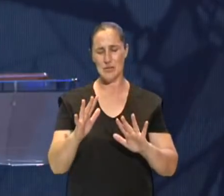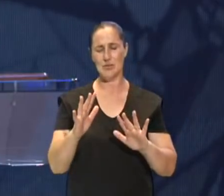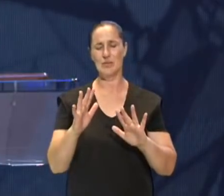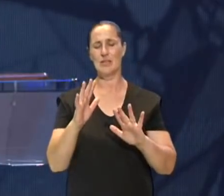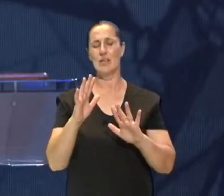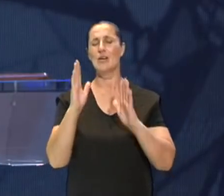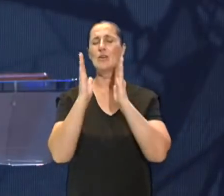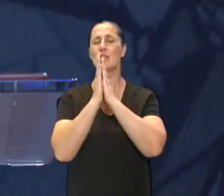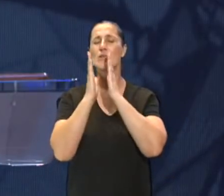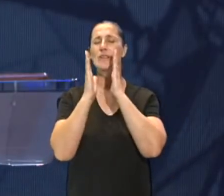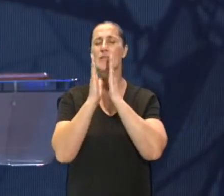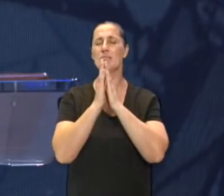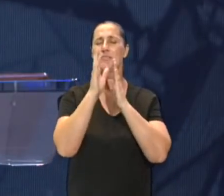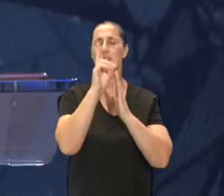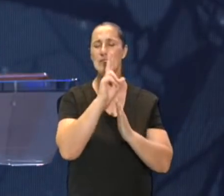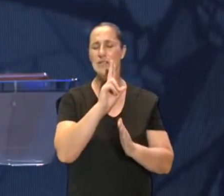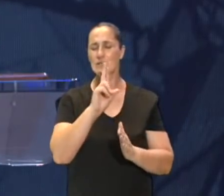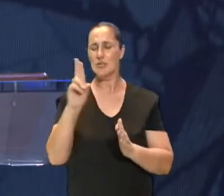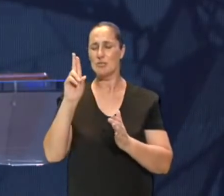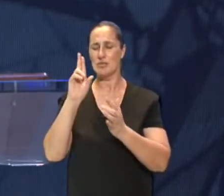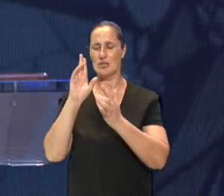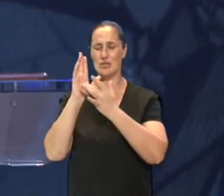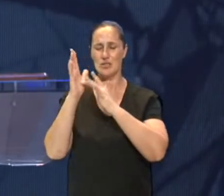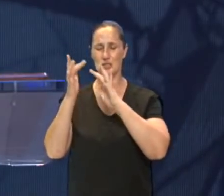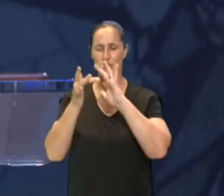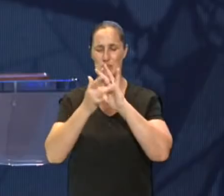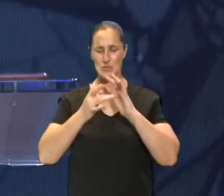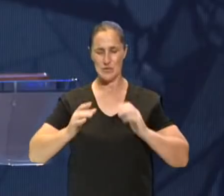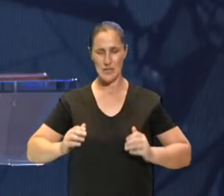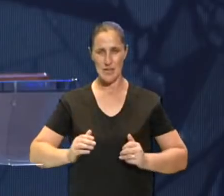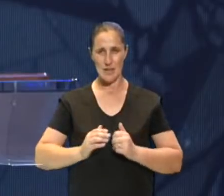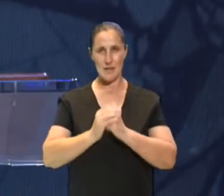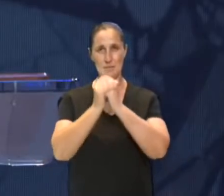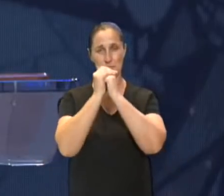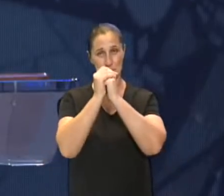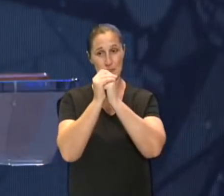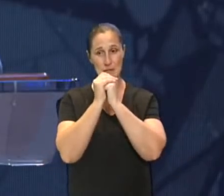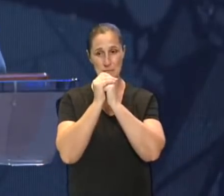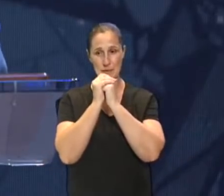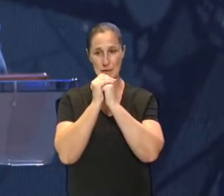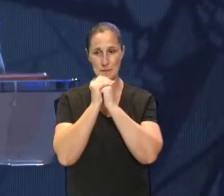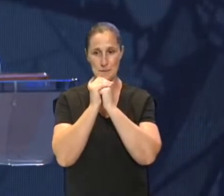aquilo que oramos no nome de Cristo. Amém e amém.